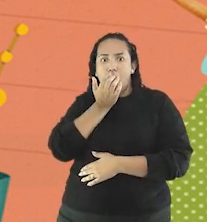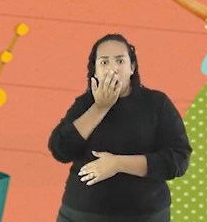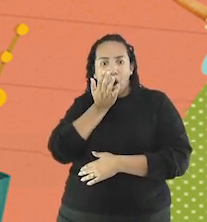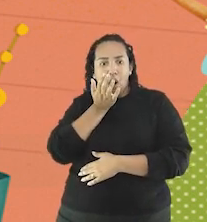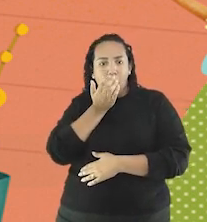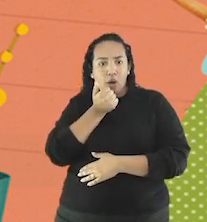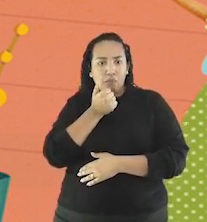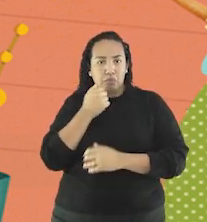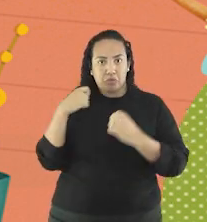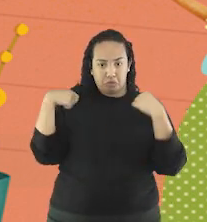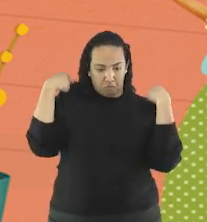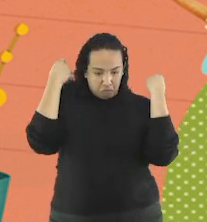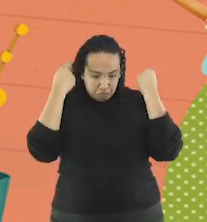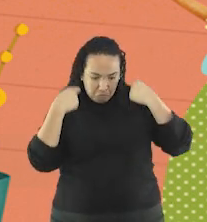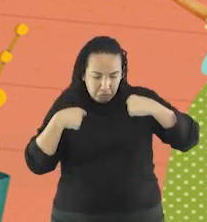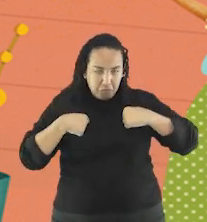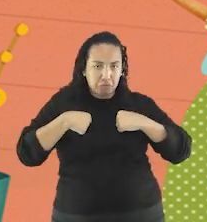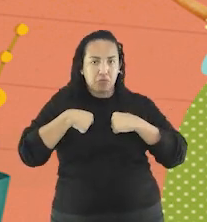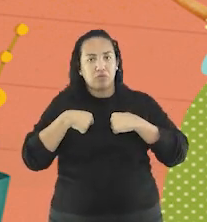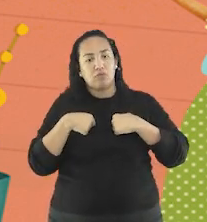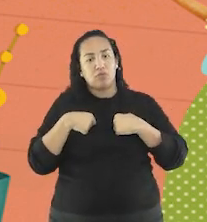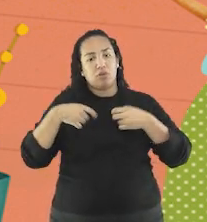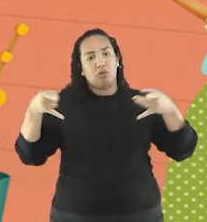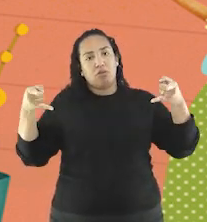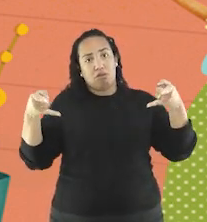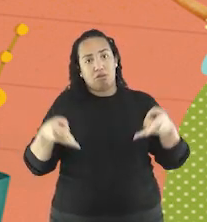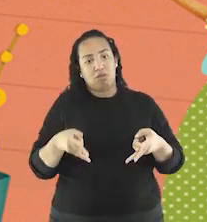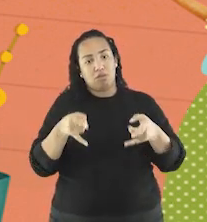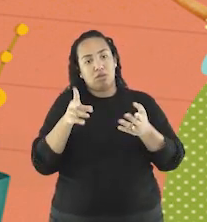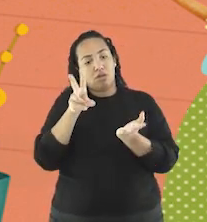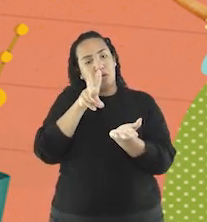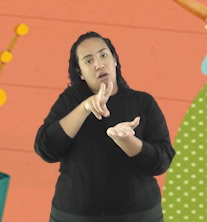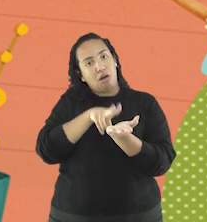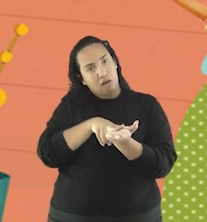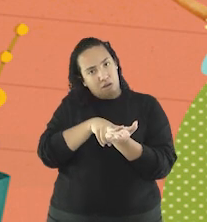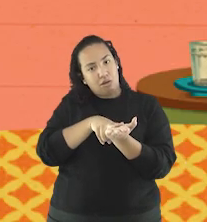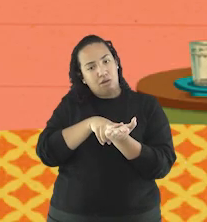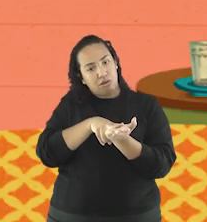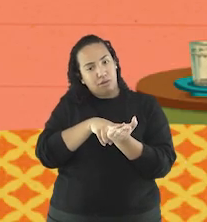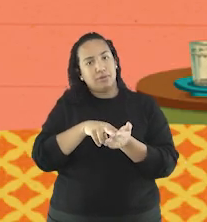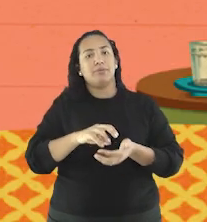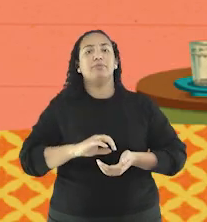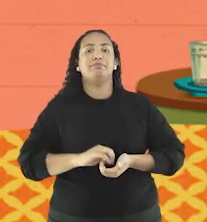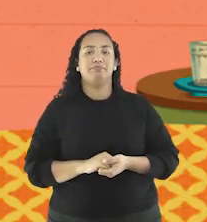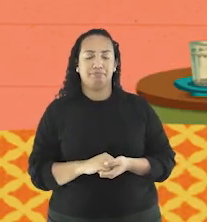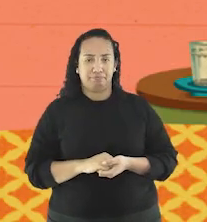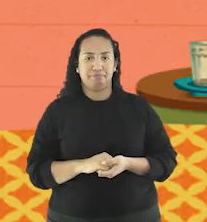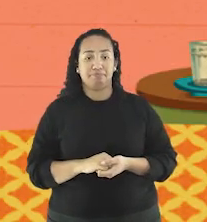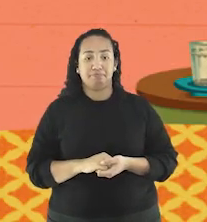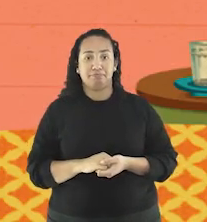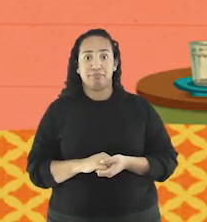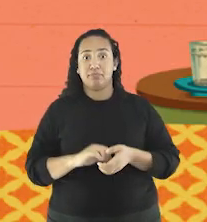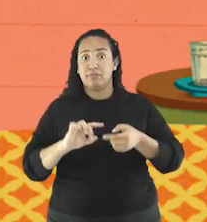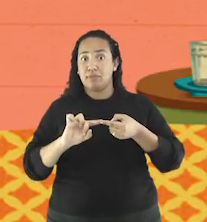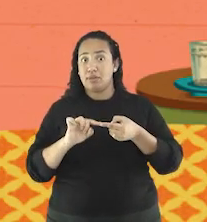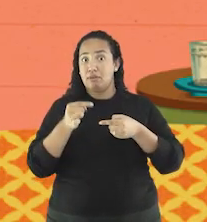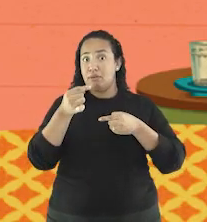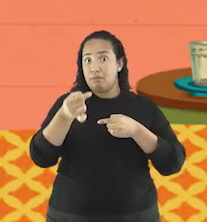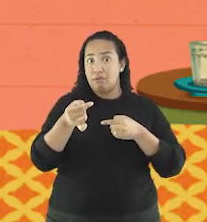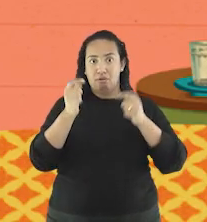avó, colocou suas vestimentas e deitou na sua cama. Mais tarde,